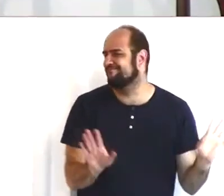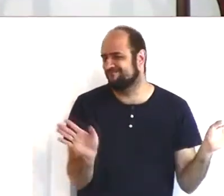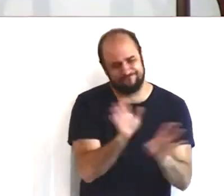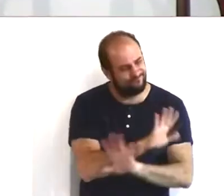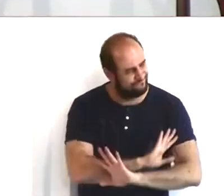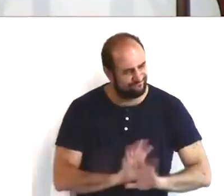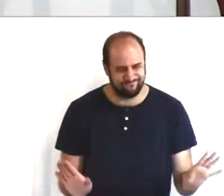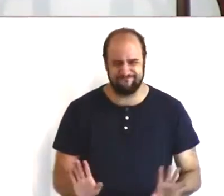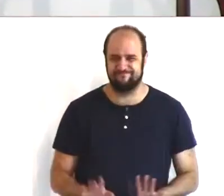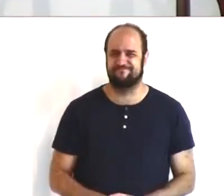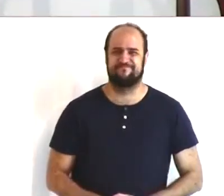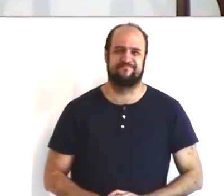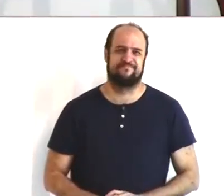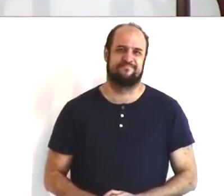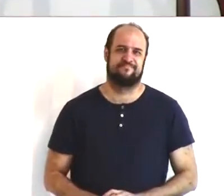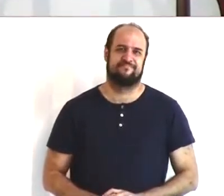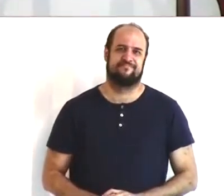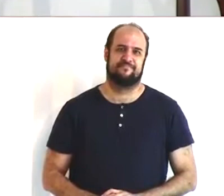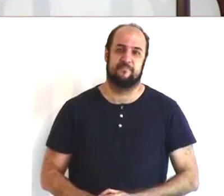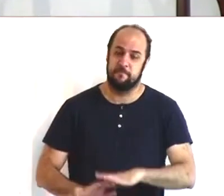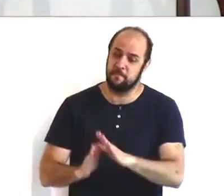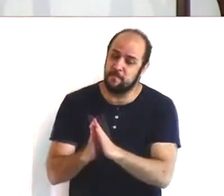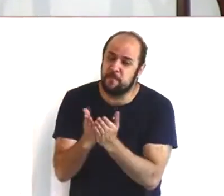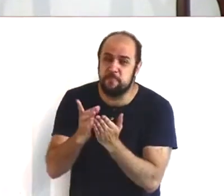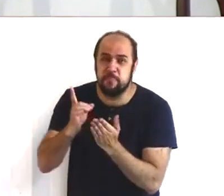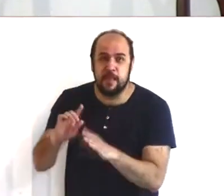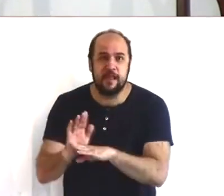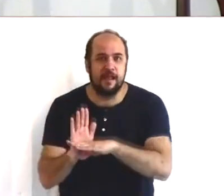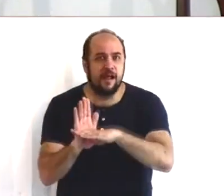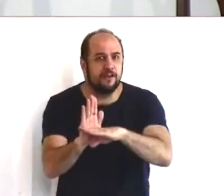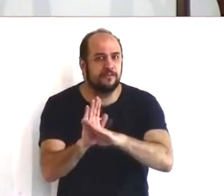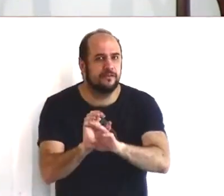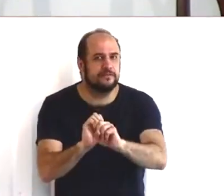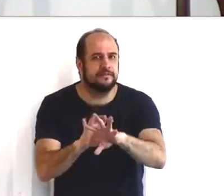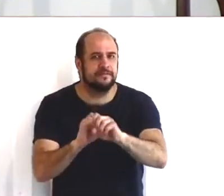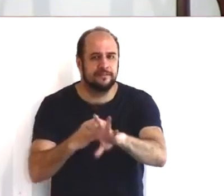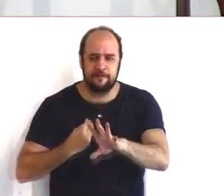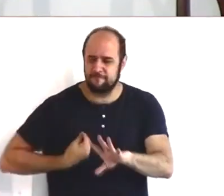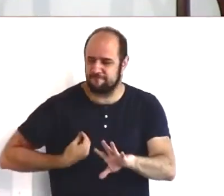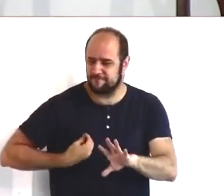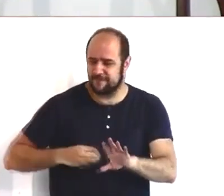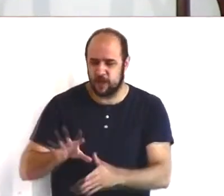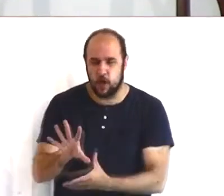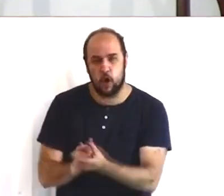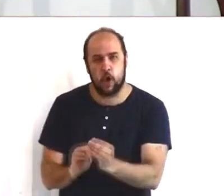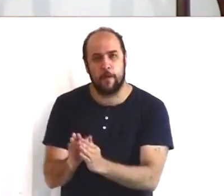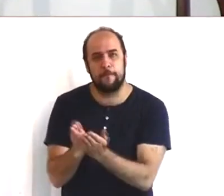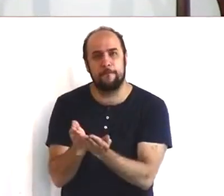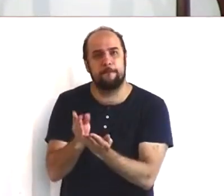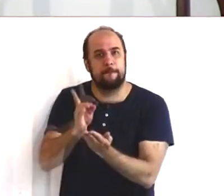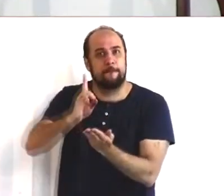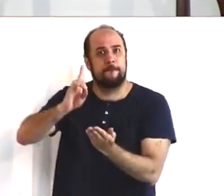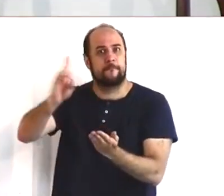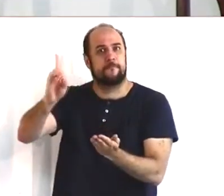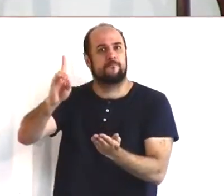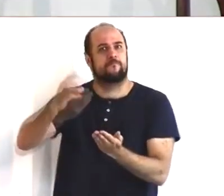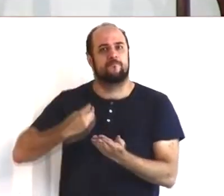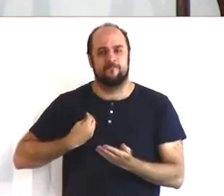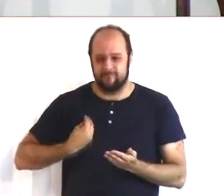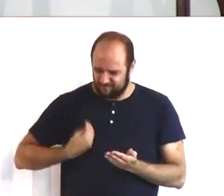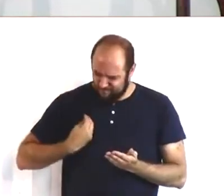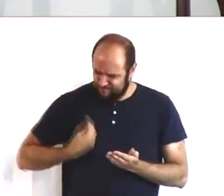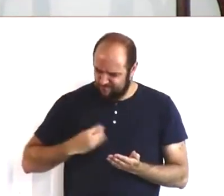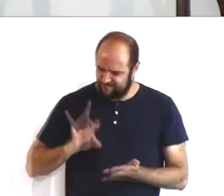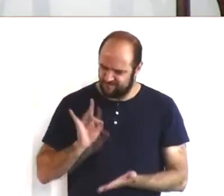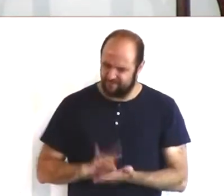é assim. A palavra de Deus nos ajuda, nos ensina a viver de maneira bíblica, de maneira viva,